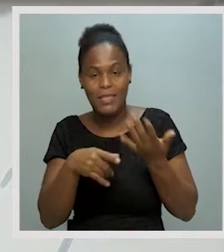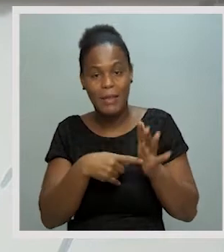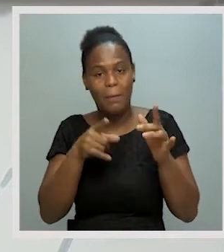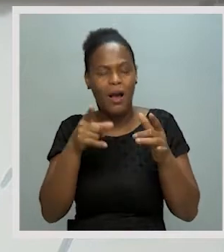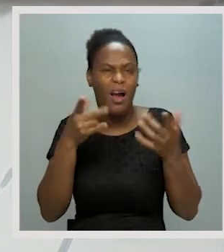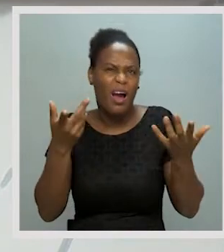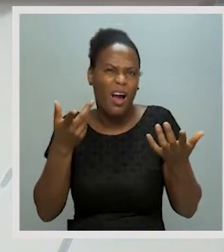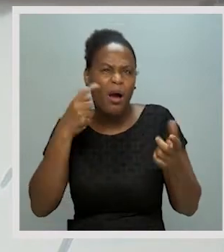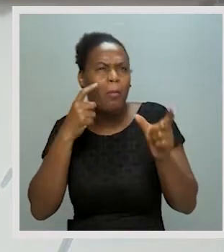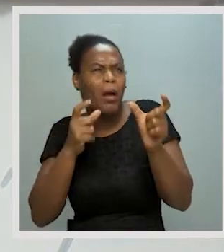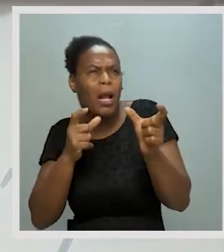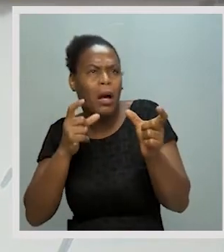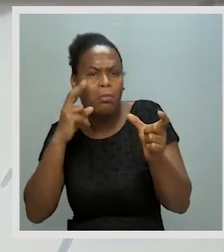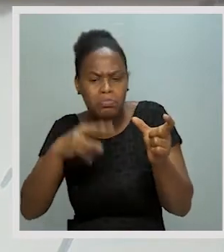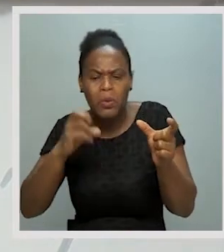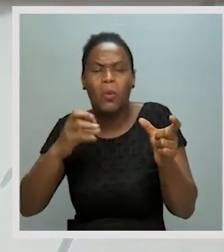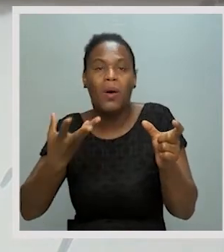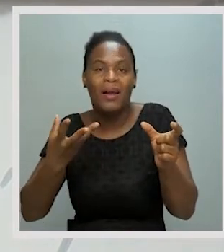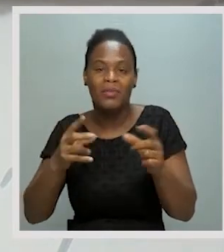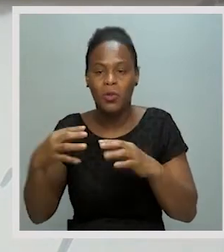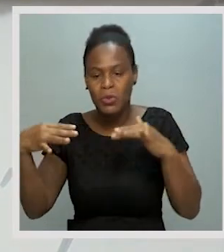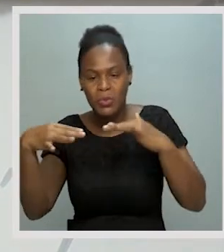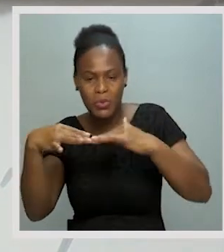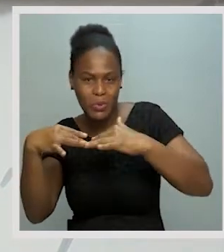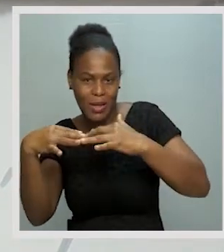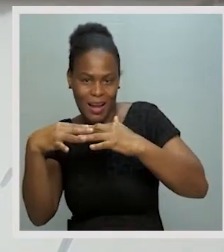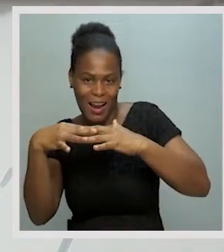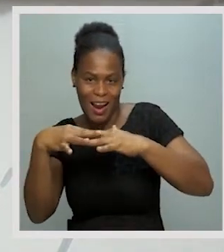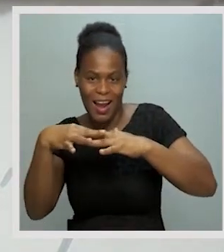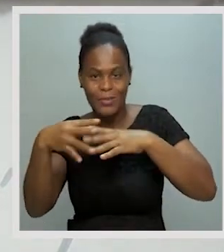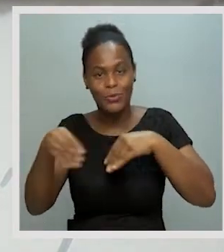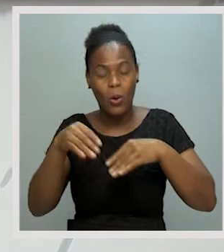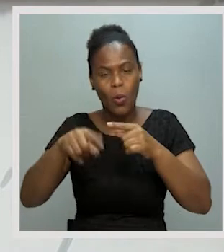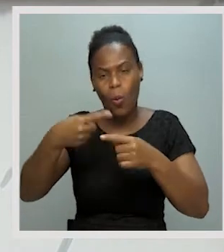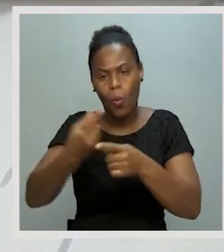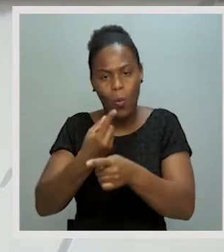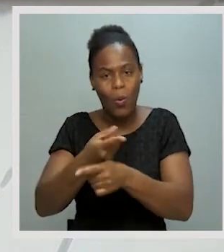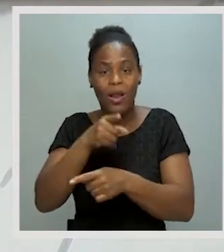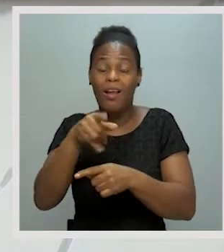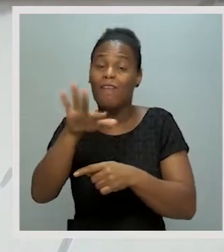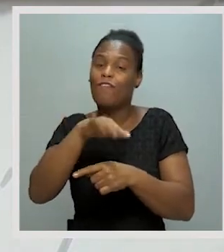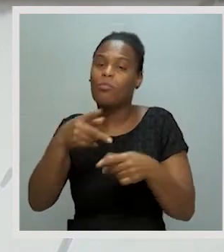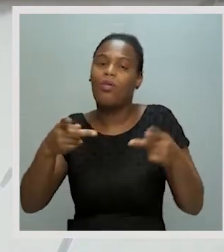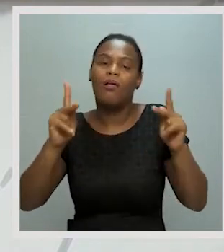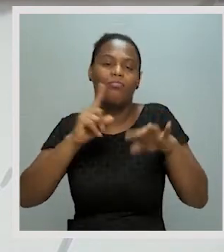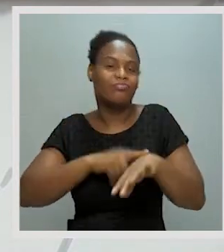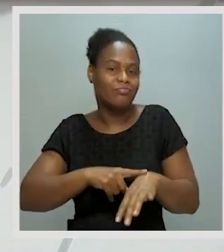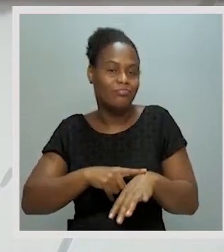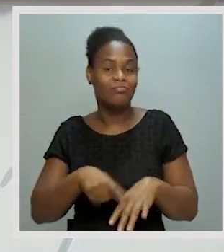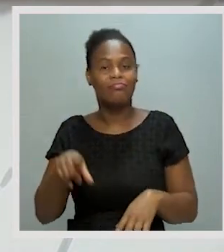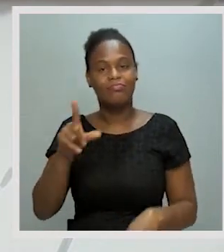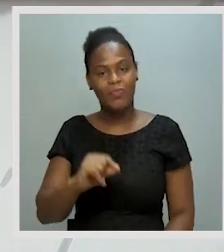relacionados com quebra-cabeças, puzzle e por aí fora. Isto é uma forma também de vocês passarem o